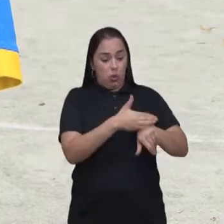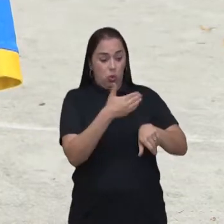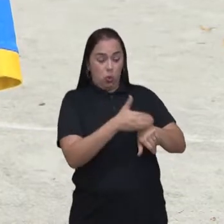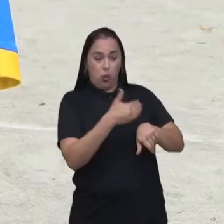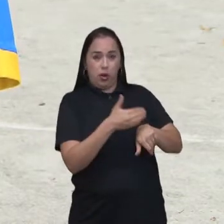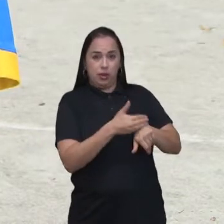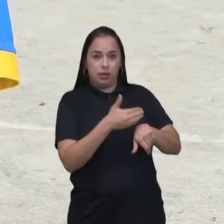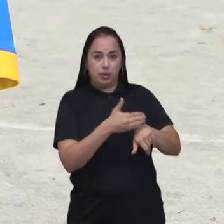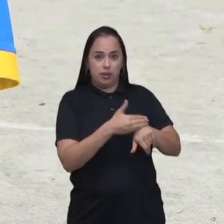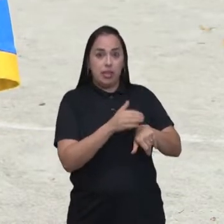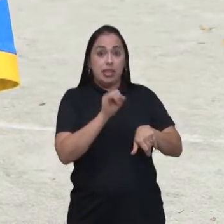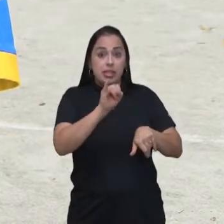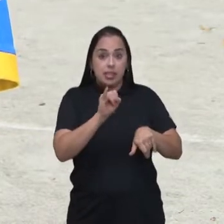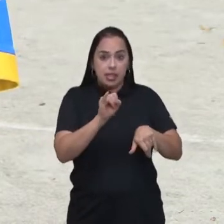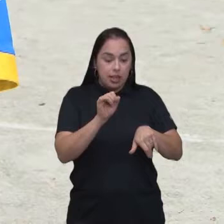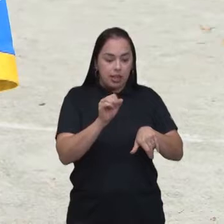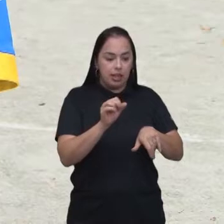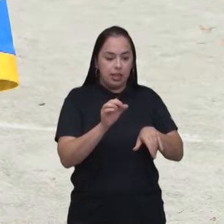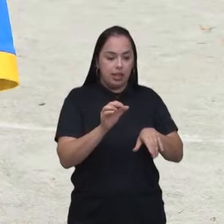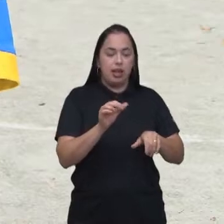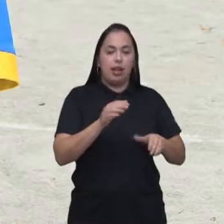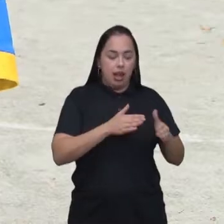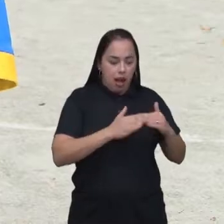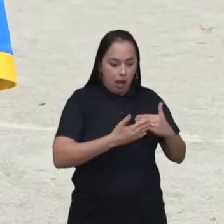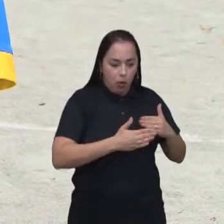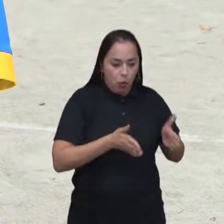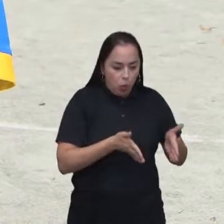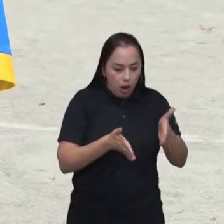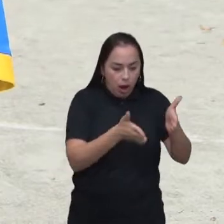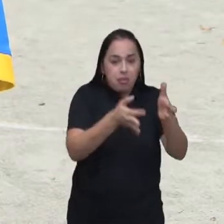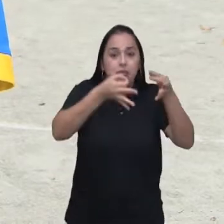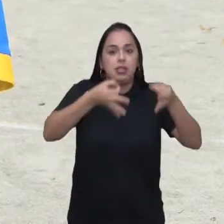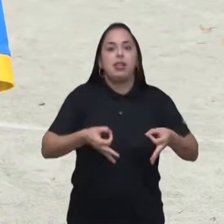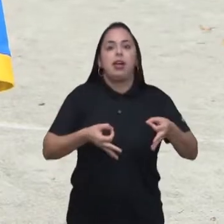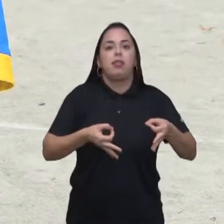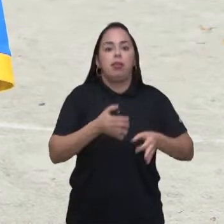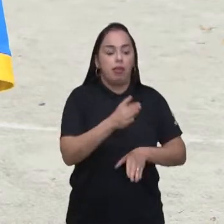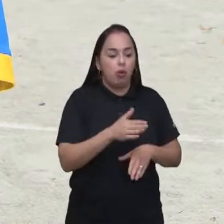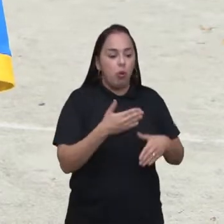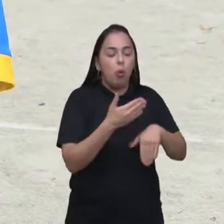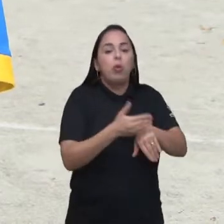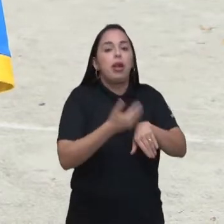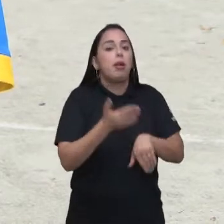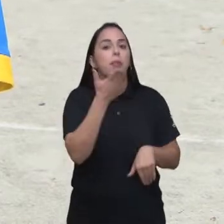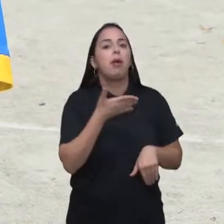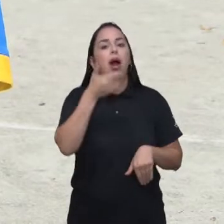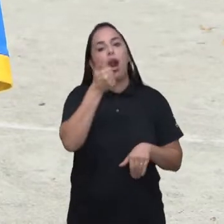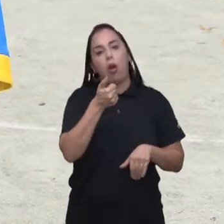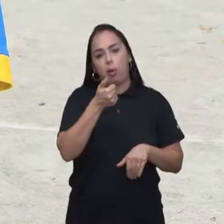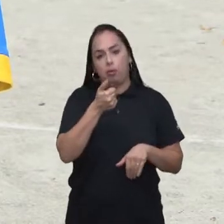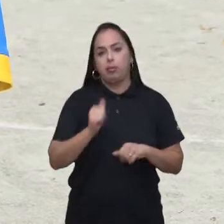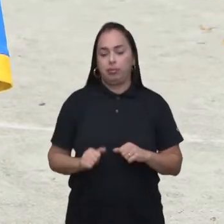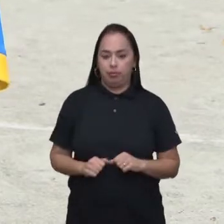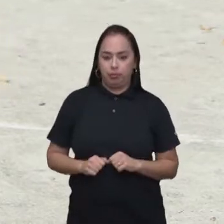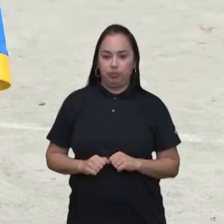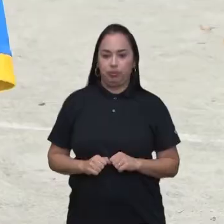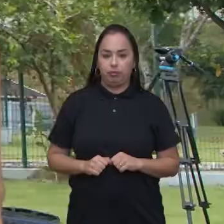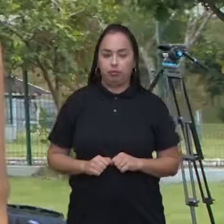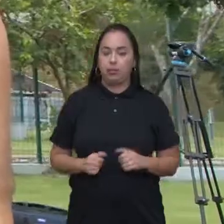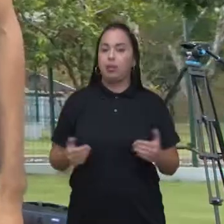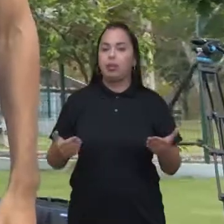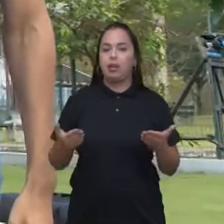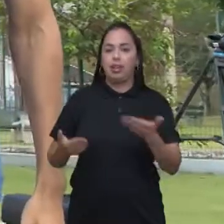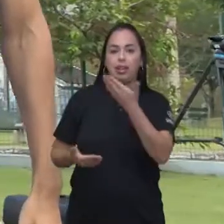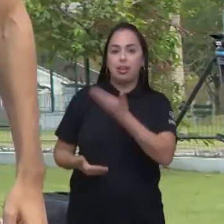treino poderia ser muito mais qualificar ativo você treinando numa pista de tartan